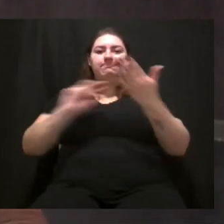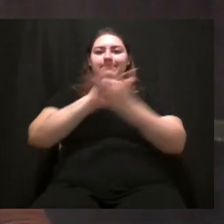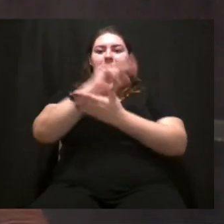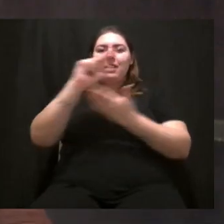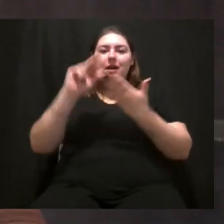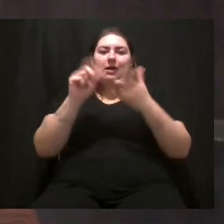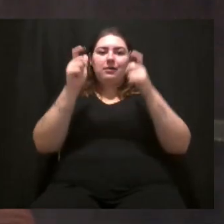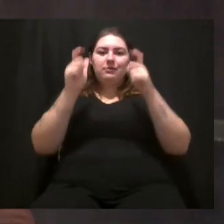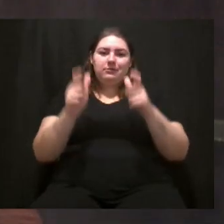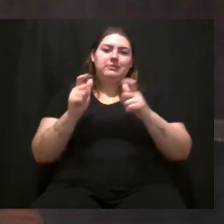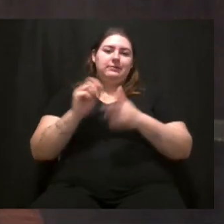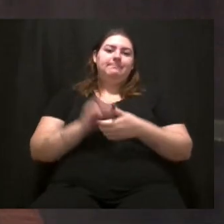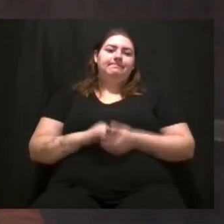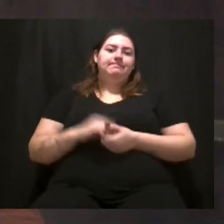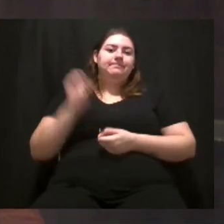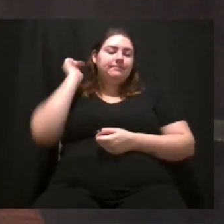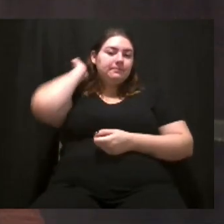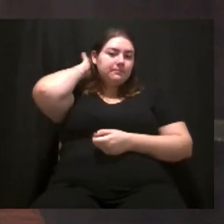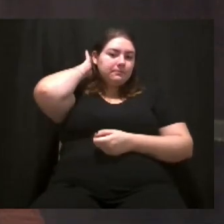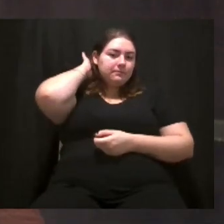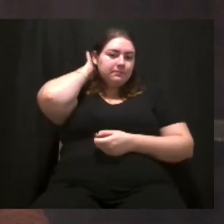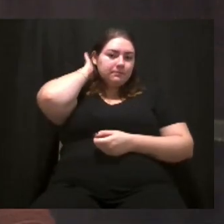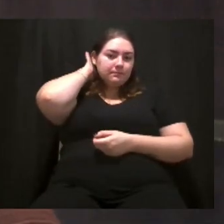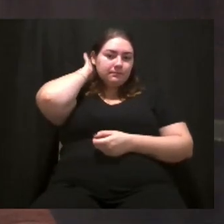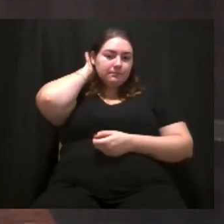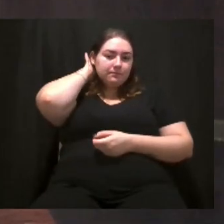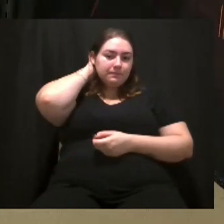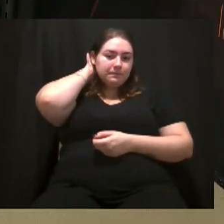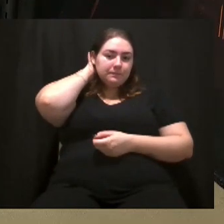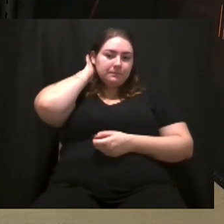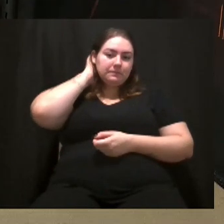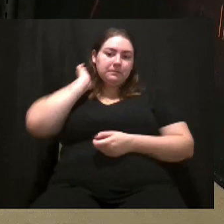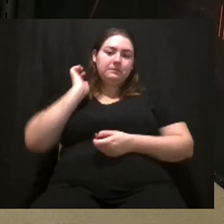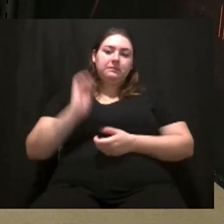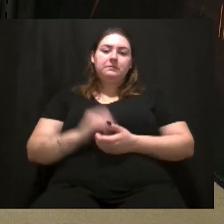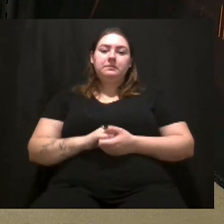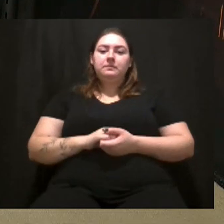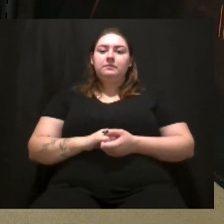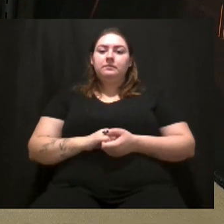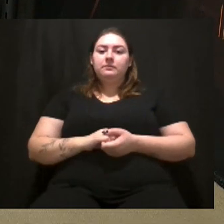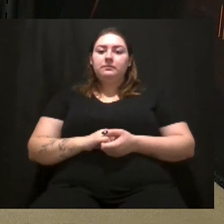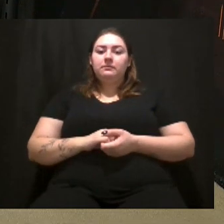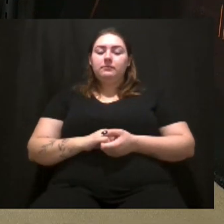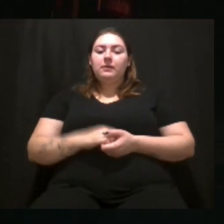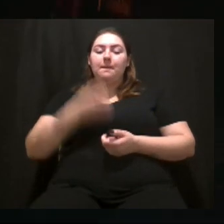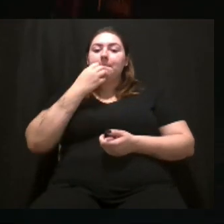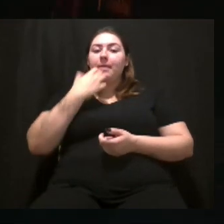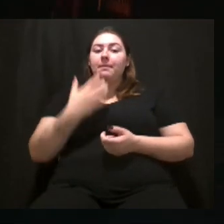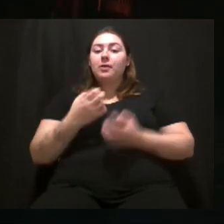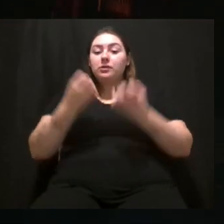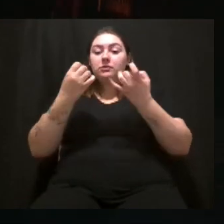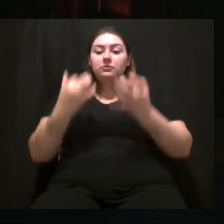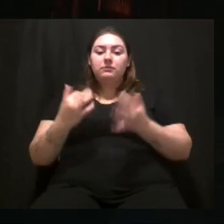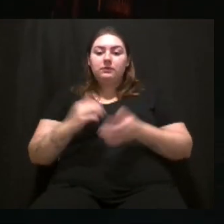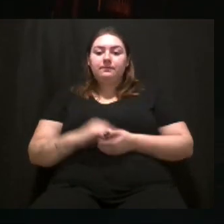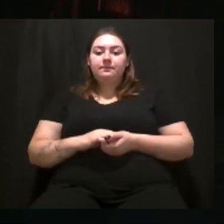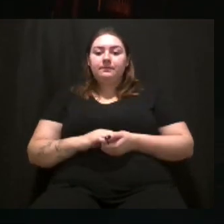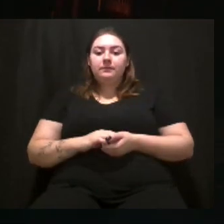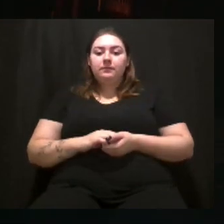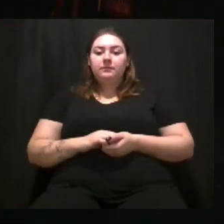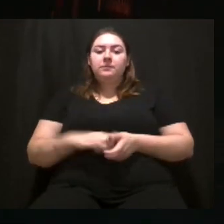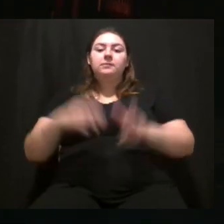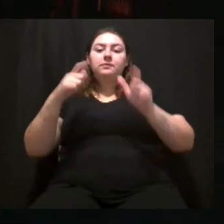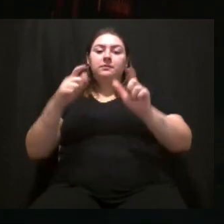substitui o ambiente familiar, né? Então tem essa questão. Muito bem. Agora, quando você fala em ambiente familiar e a gente coloca em conexão